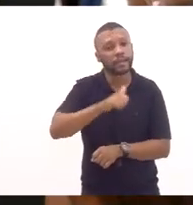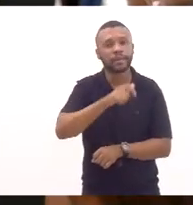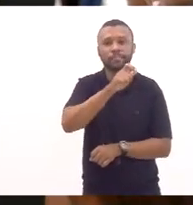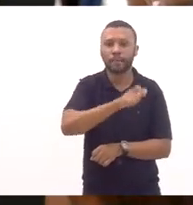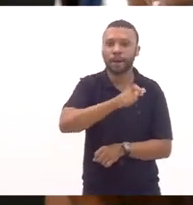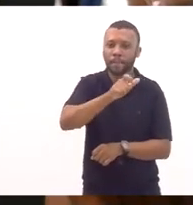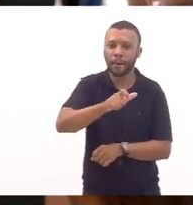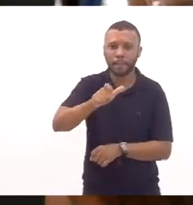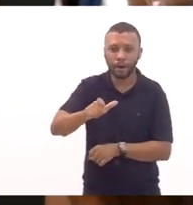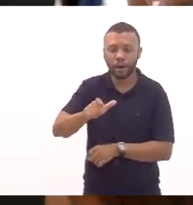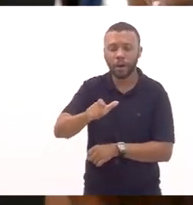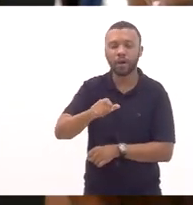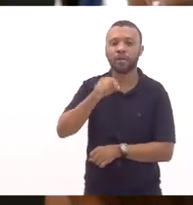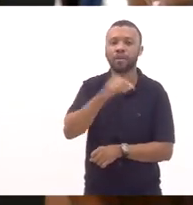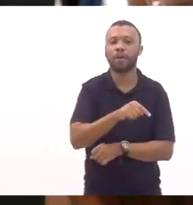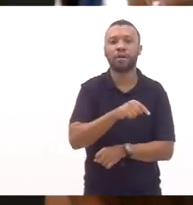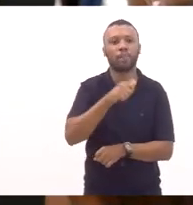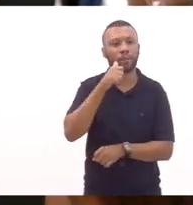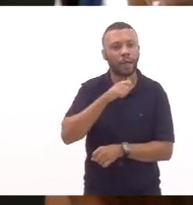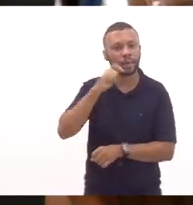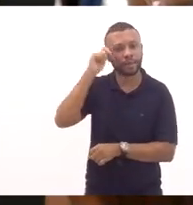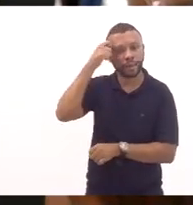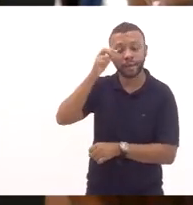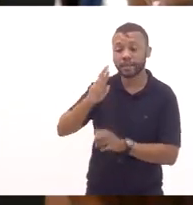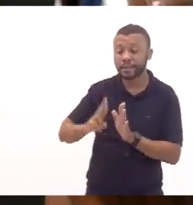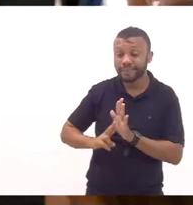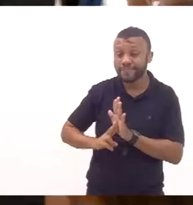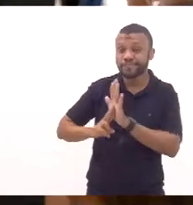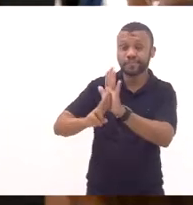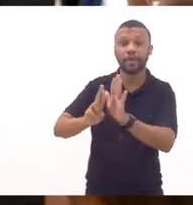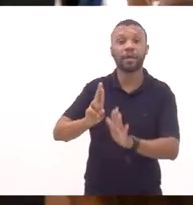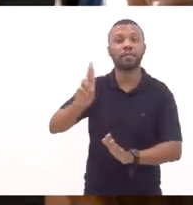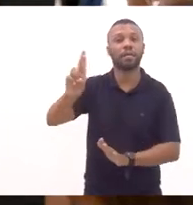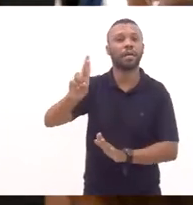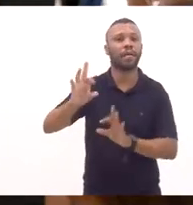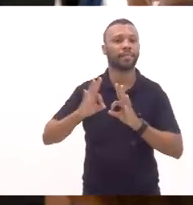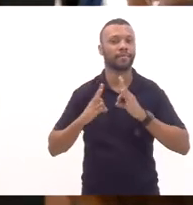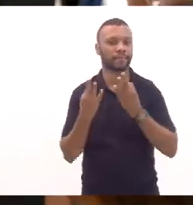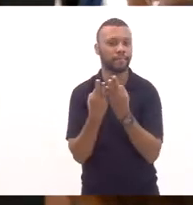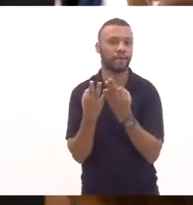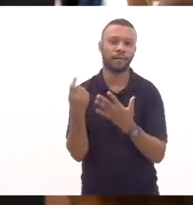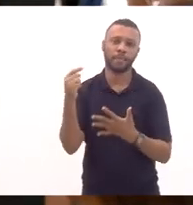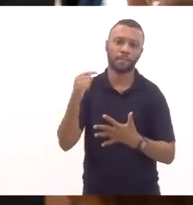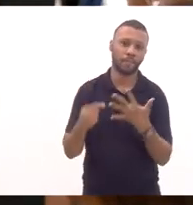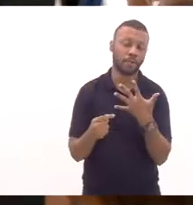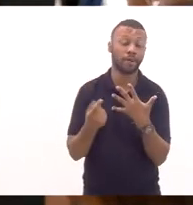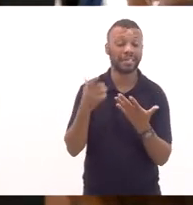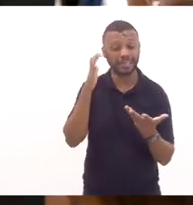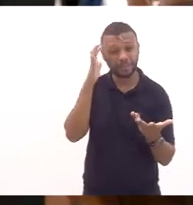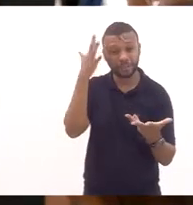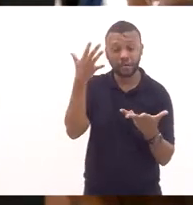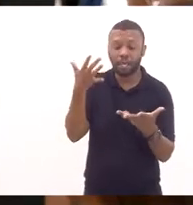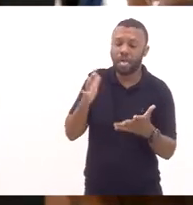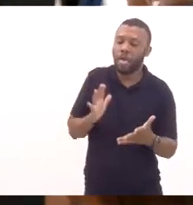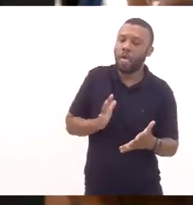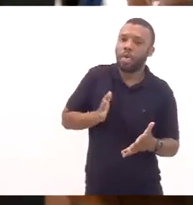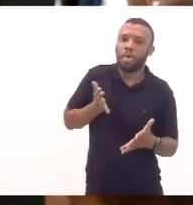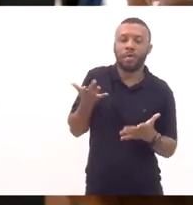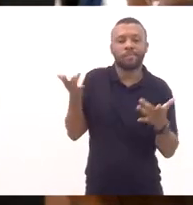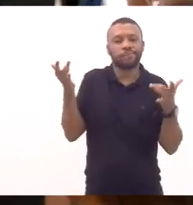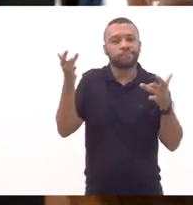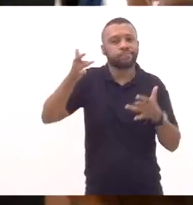são mulheres negras que chefiam essas famílias, em condições muitas vezes subhumanas. Temos visto aí